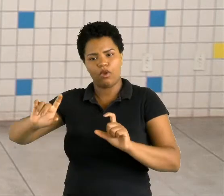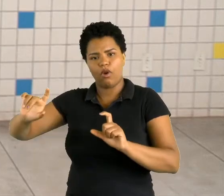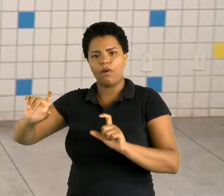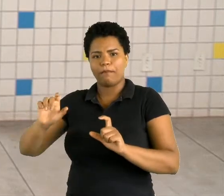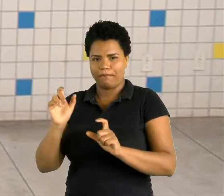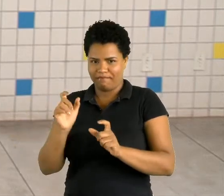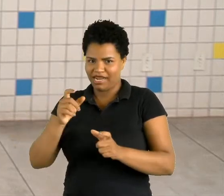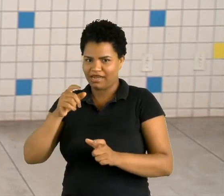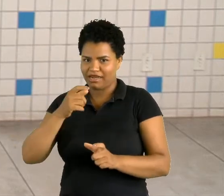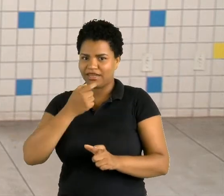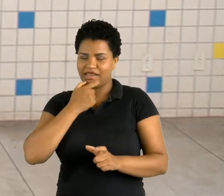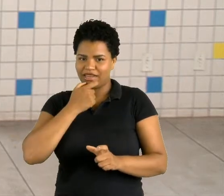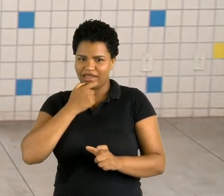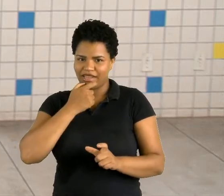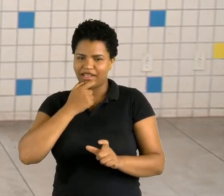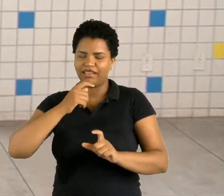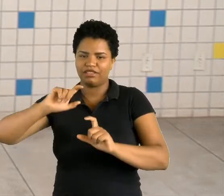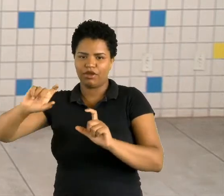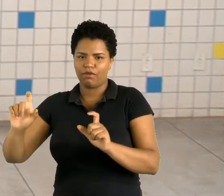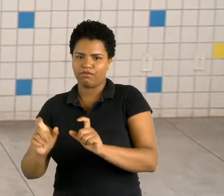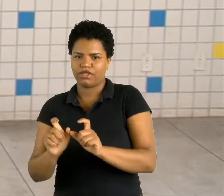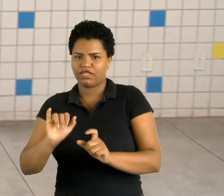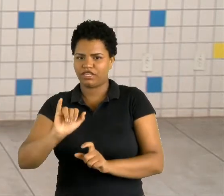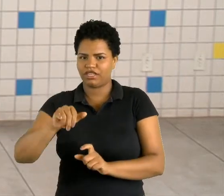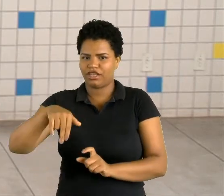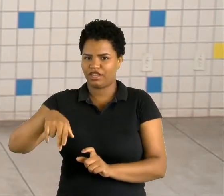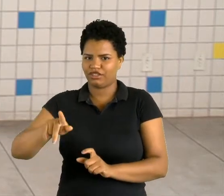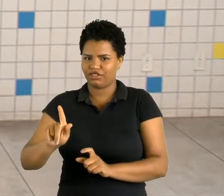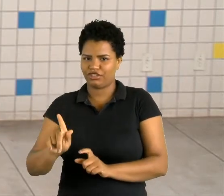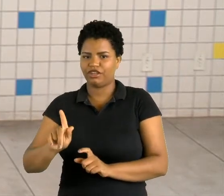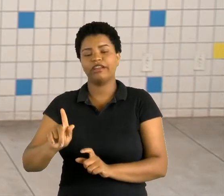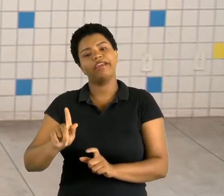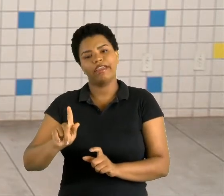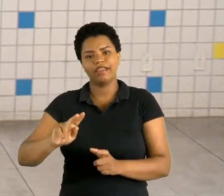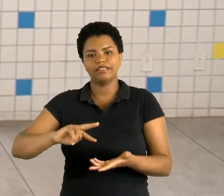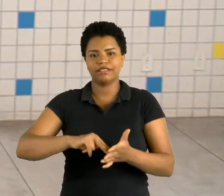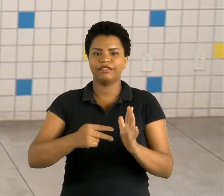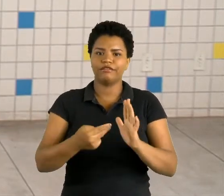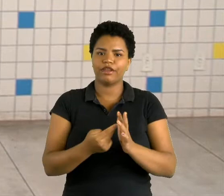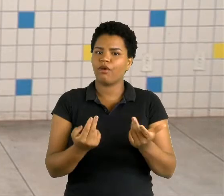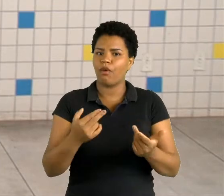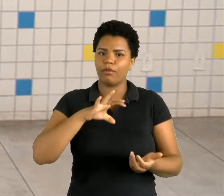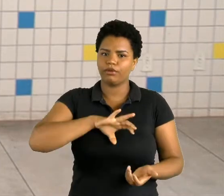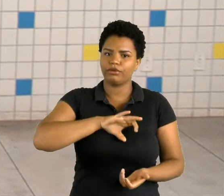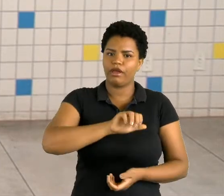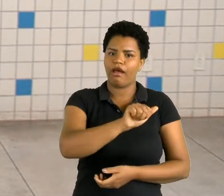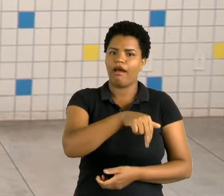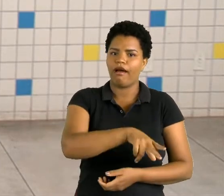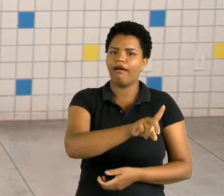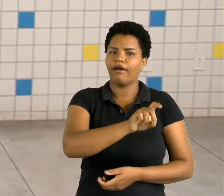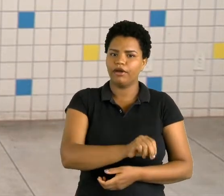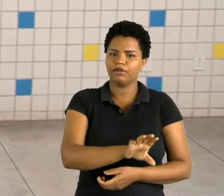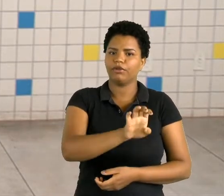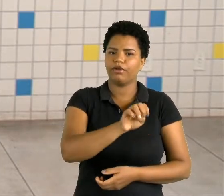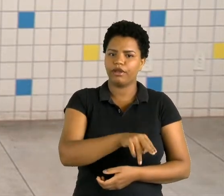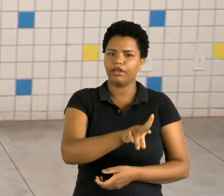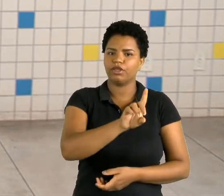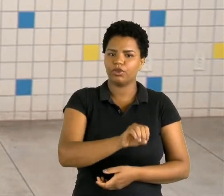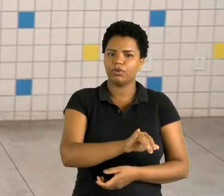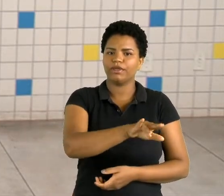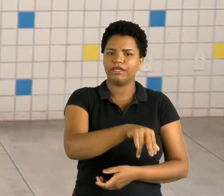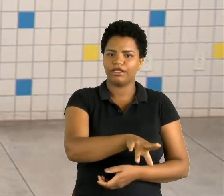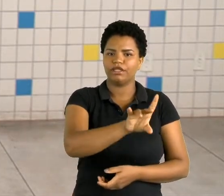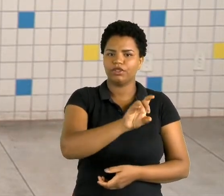na língua inglesa também ele soa como ando, endo, indo. Então, to study, studying, estudando, né? O